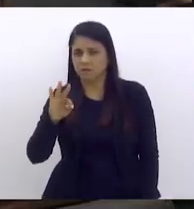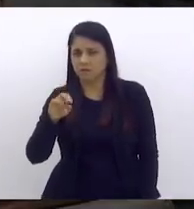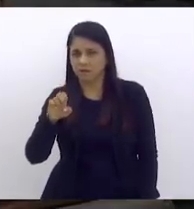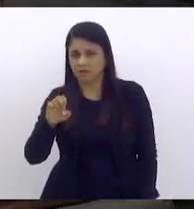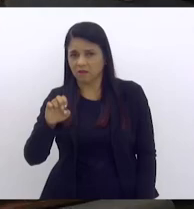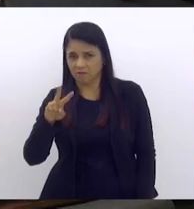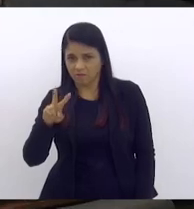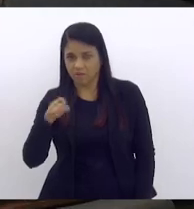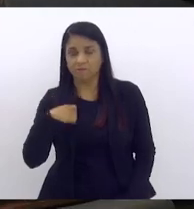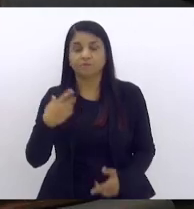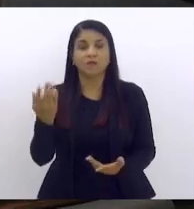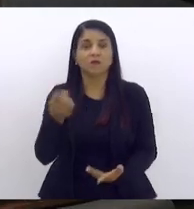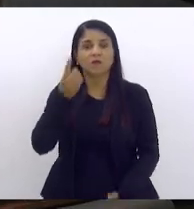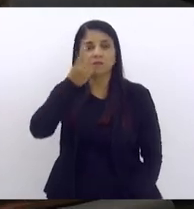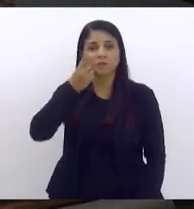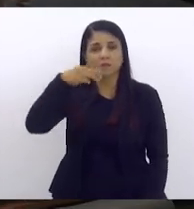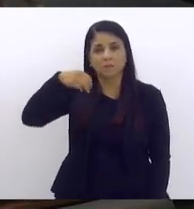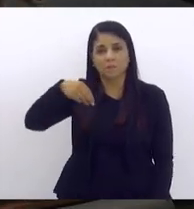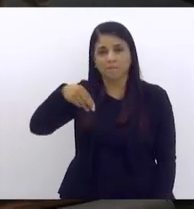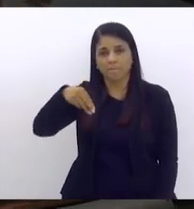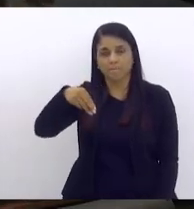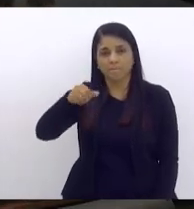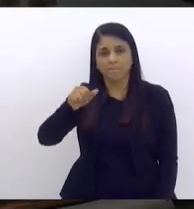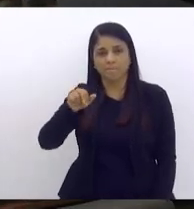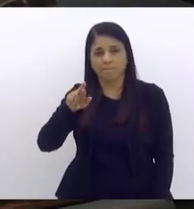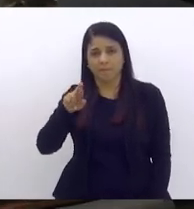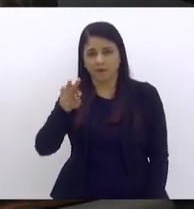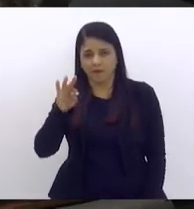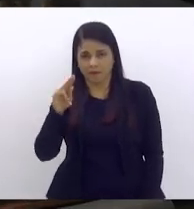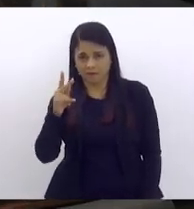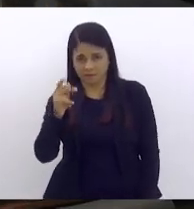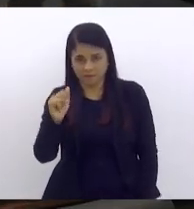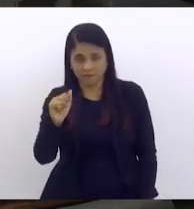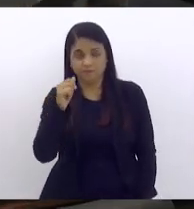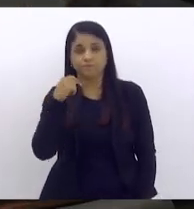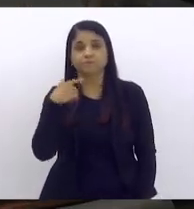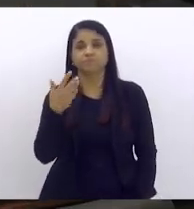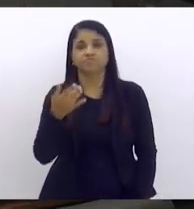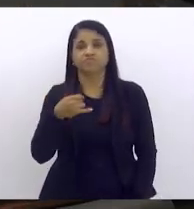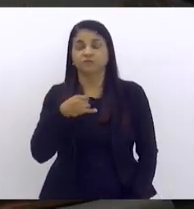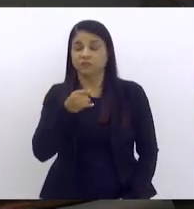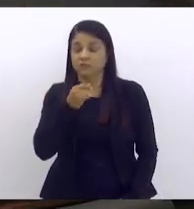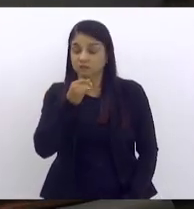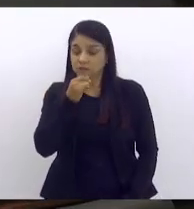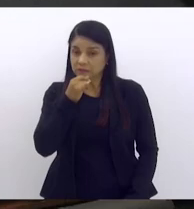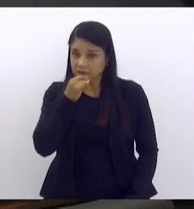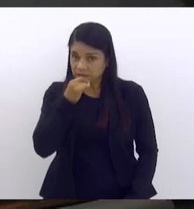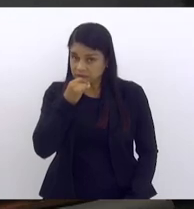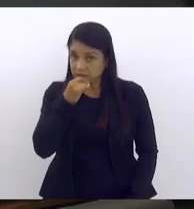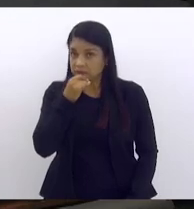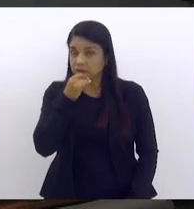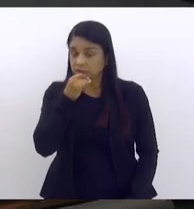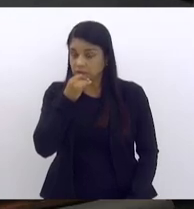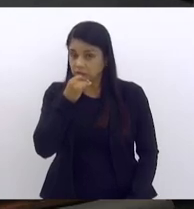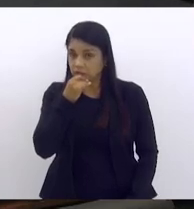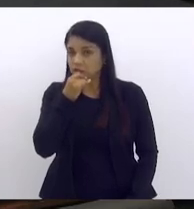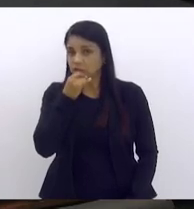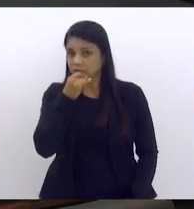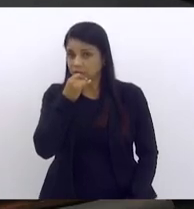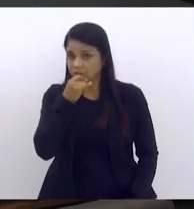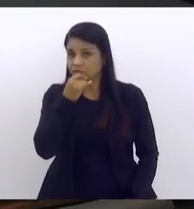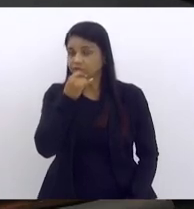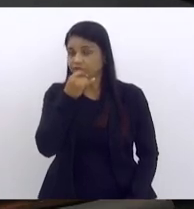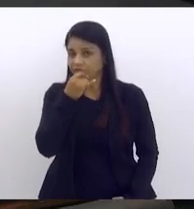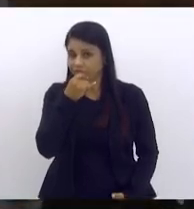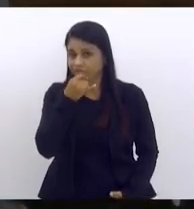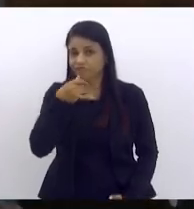Deputada Marta Rocha. Presidente, depois, deputada ainda Renata na Municipal. Linha do triste e patético episódio que